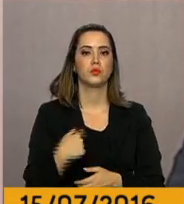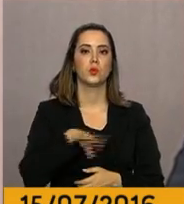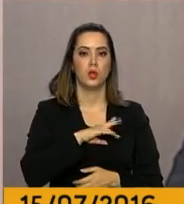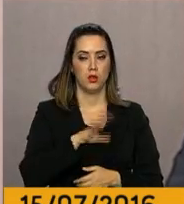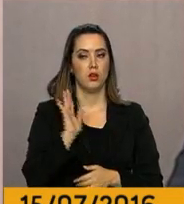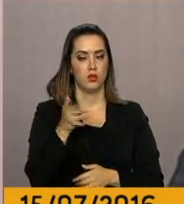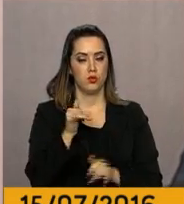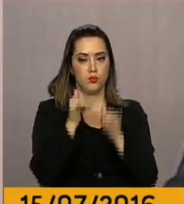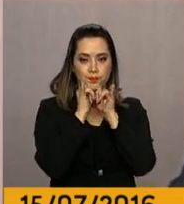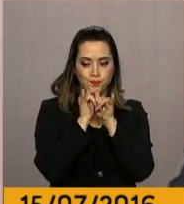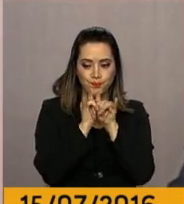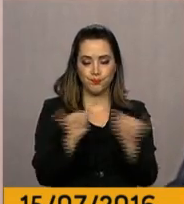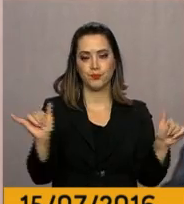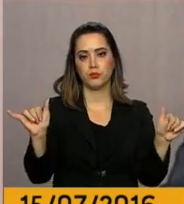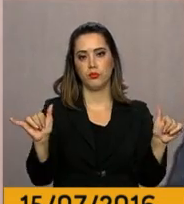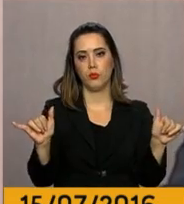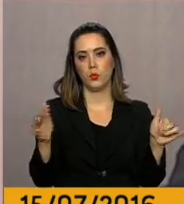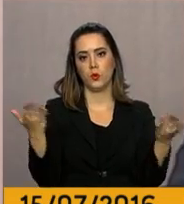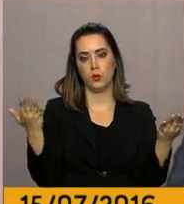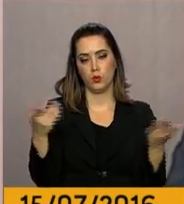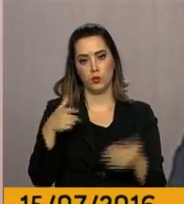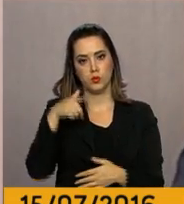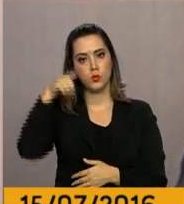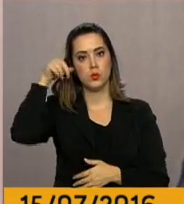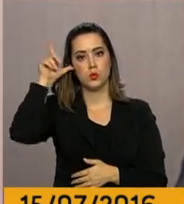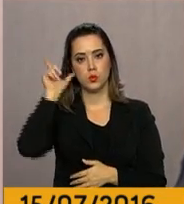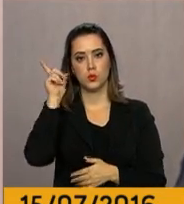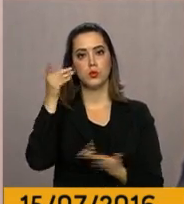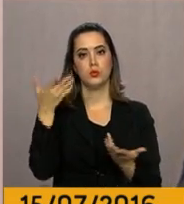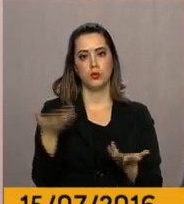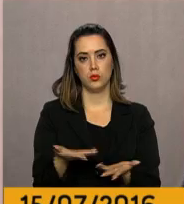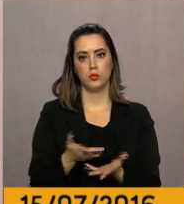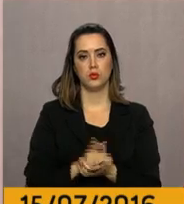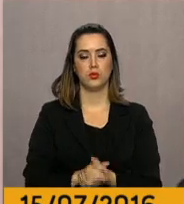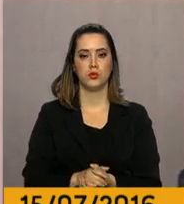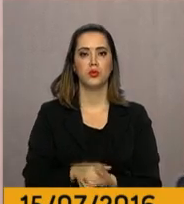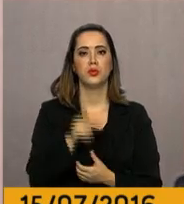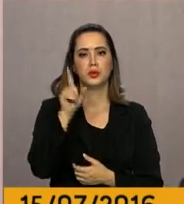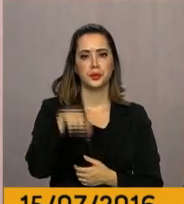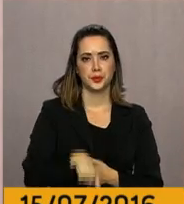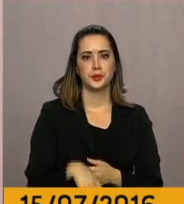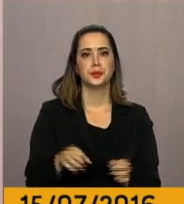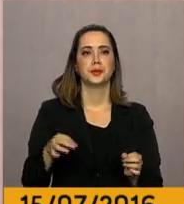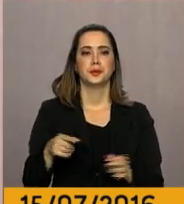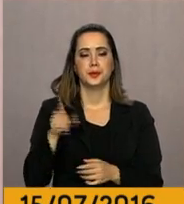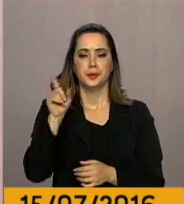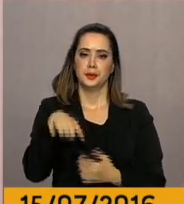dessa medida no dia de ontem. Evidentemente que um adicional de